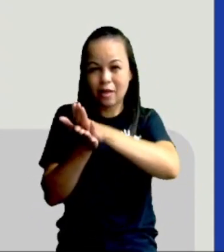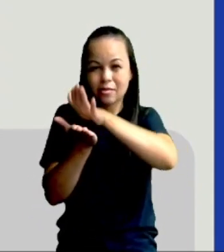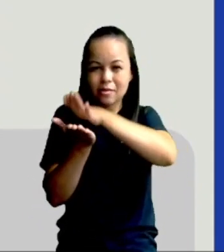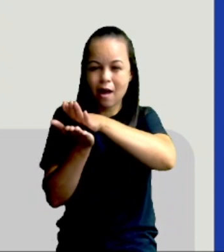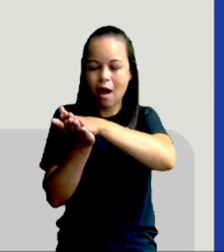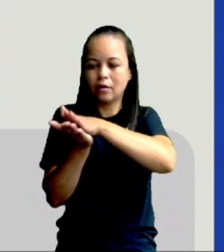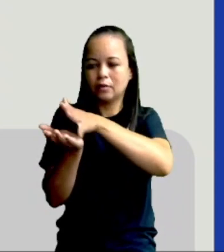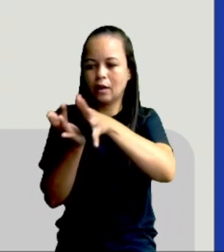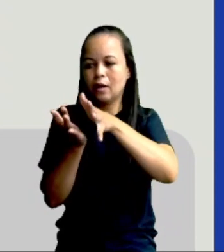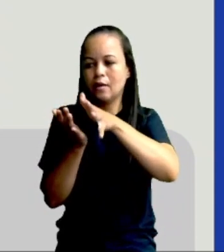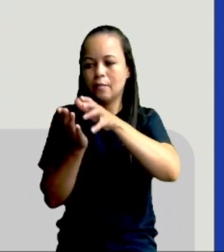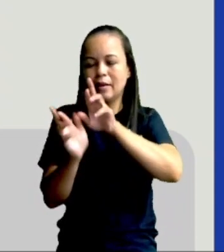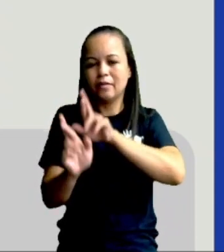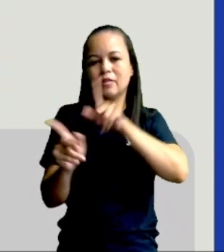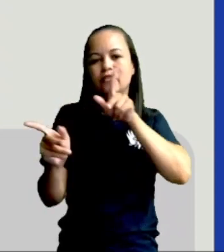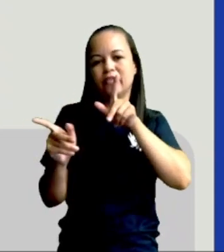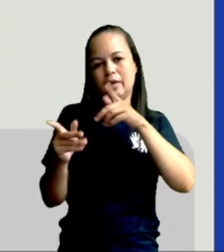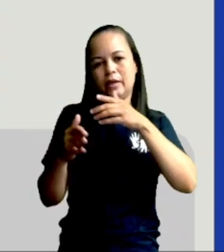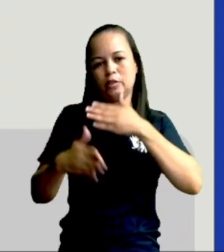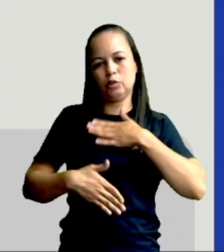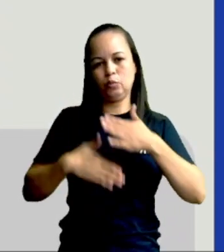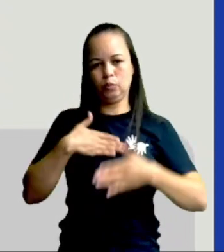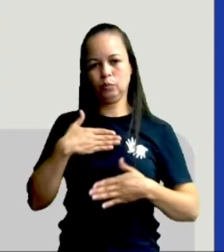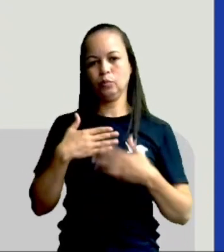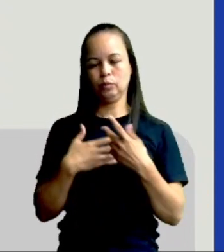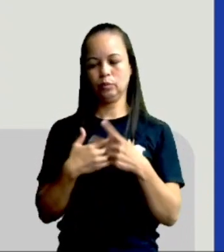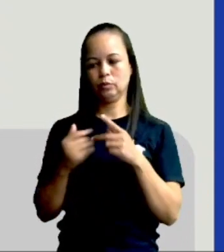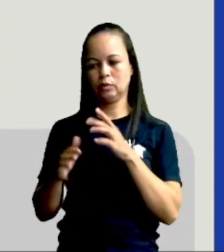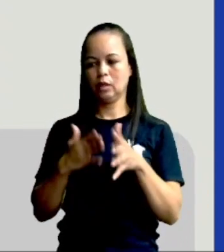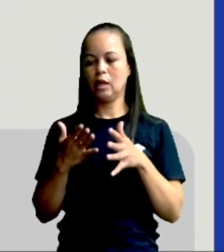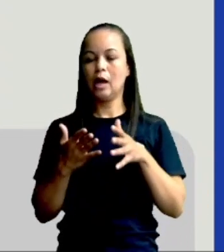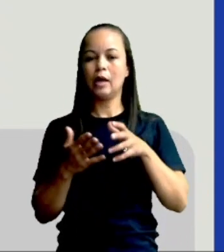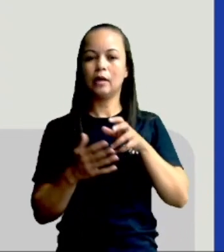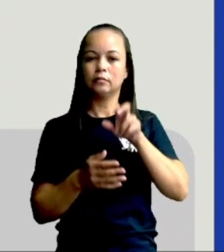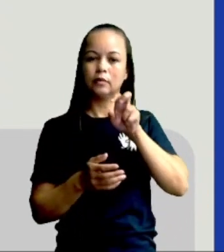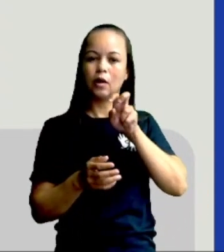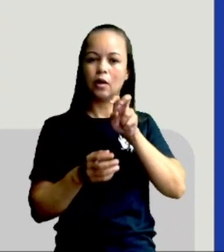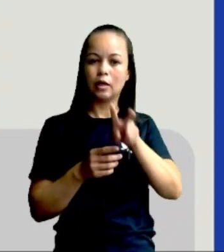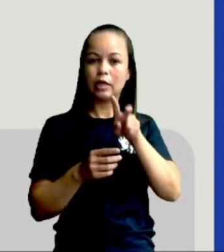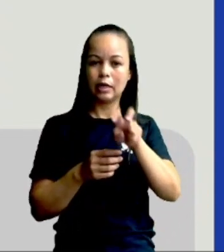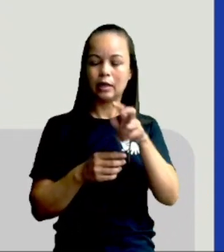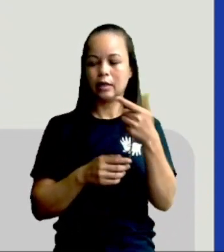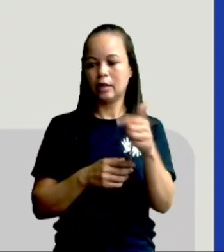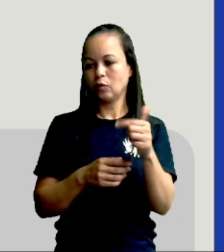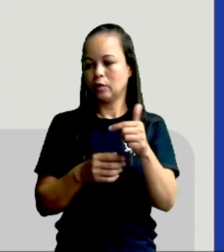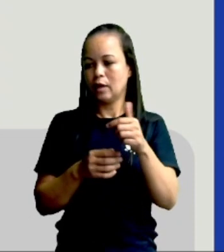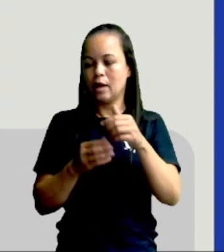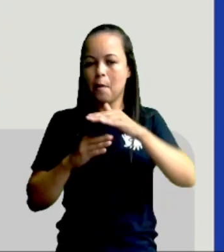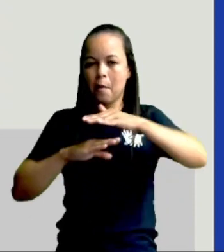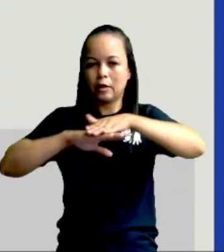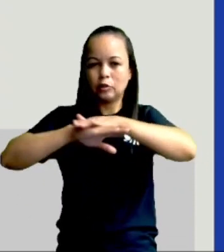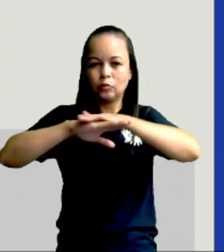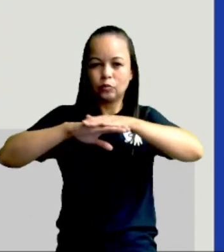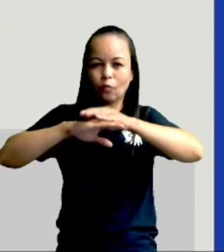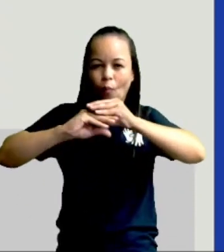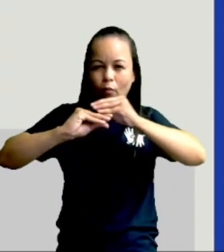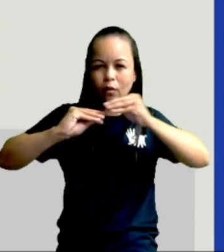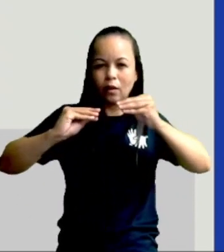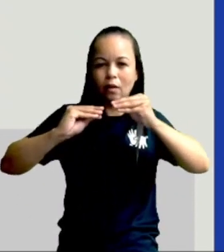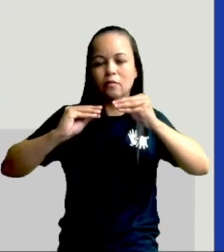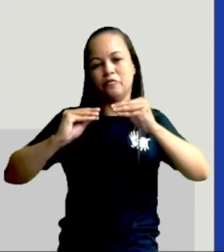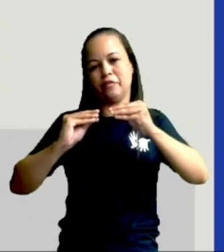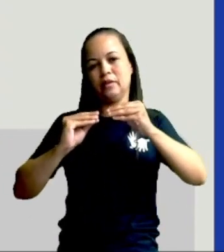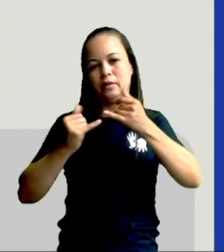destacada do seu corpo. E cobras não venenosas possuem uma cabeça mais estreita, mais fina e mal destacada de seu